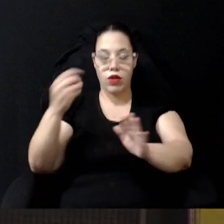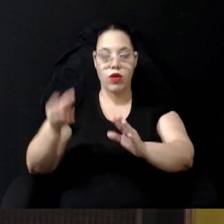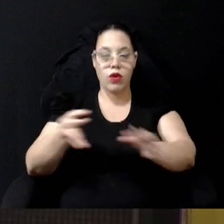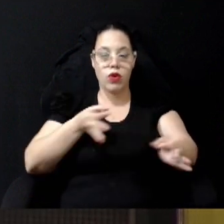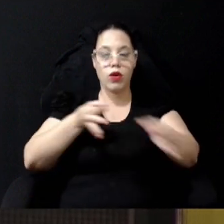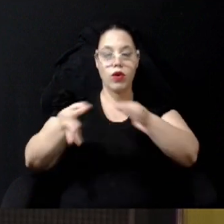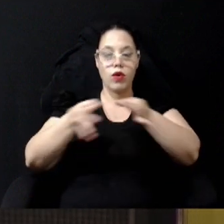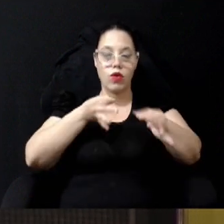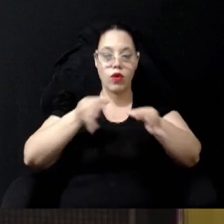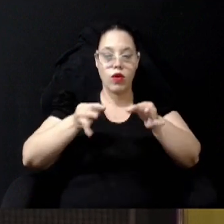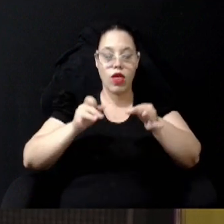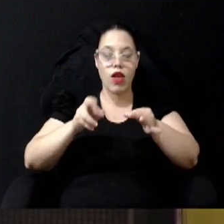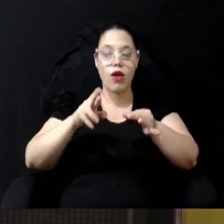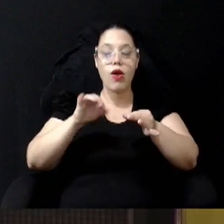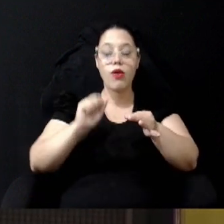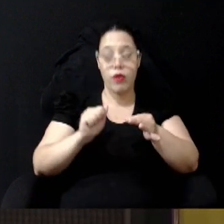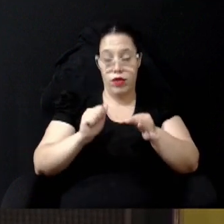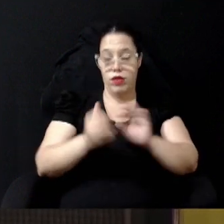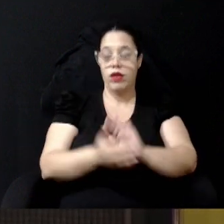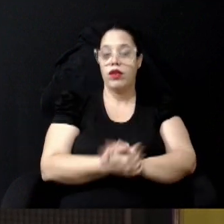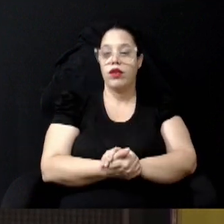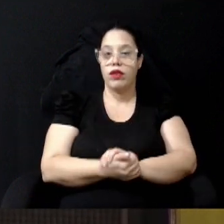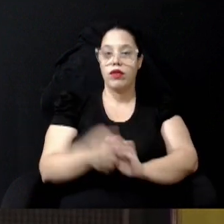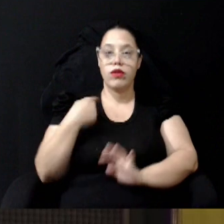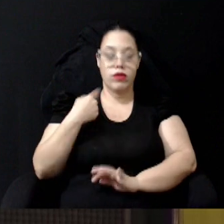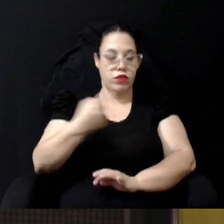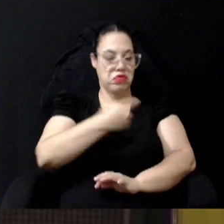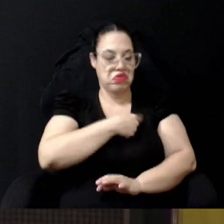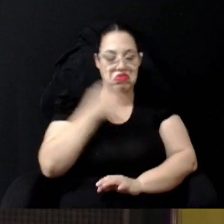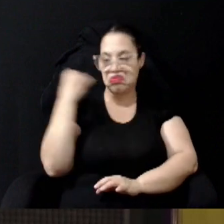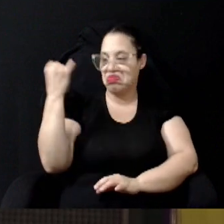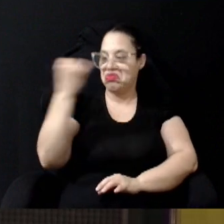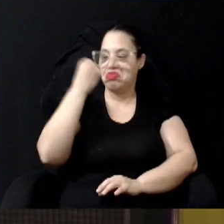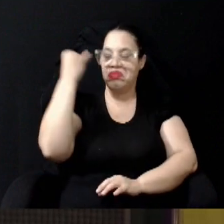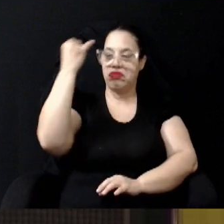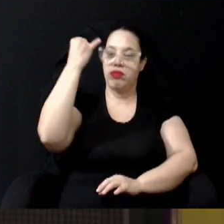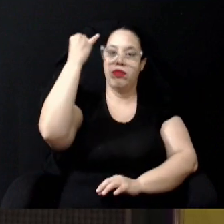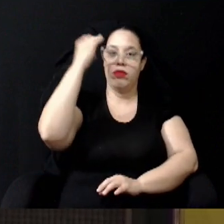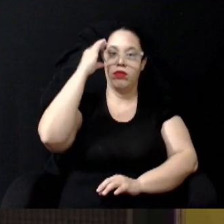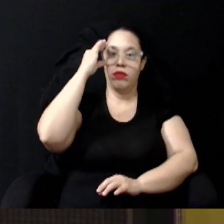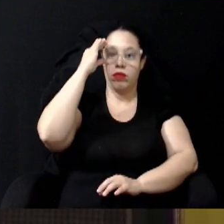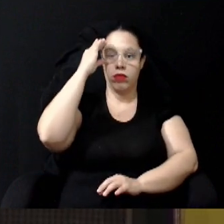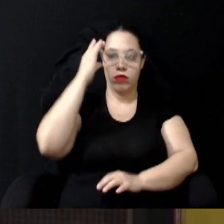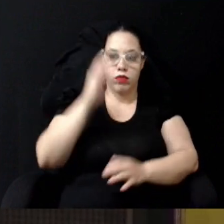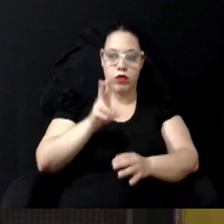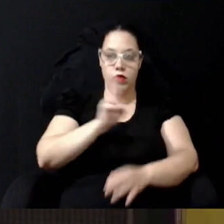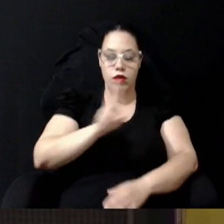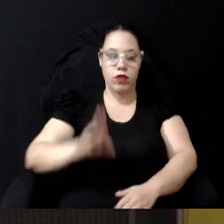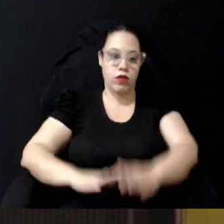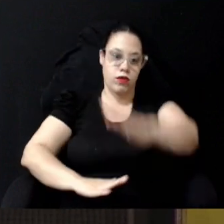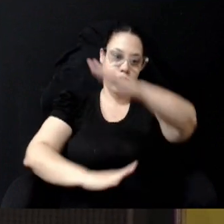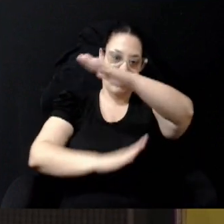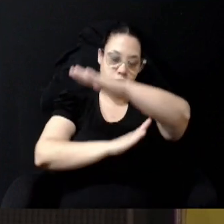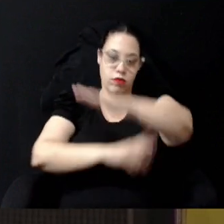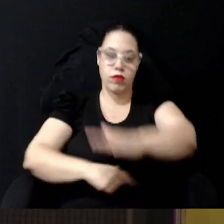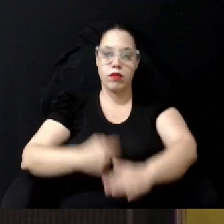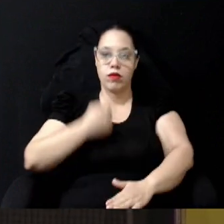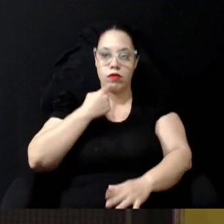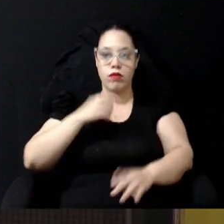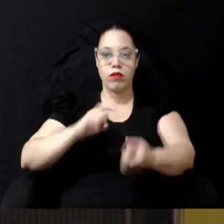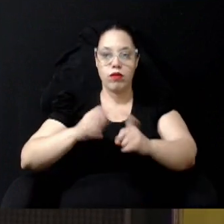feira. Para nós é muito importante, em nome da Câmara Municipal, realizar essa sessão